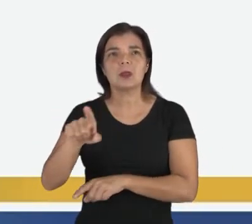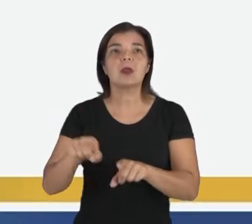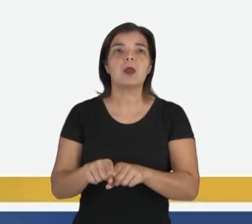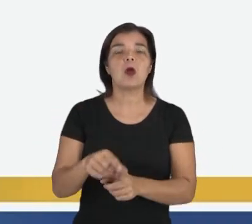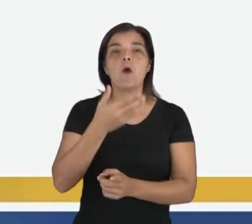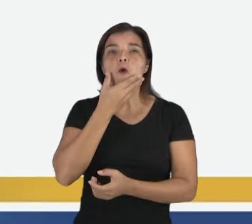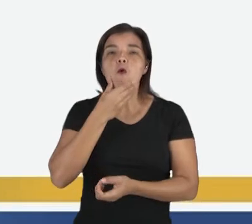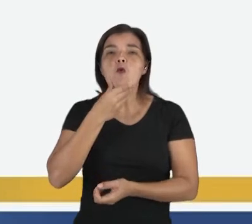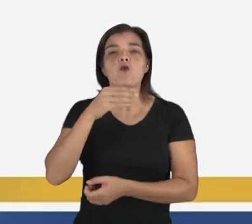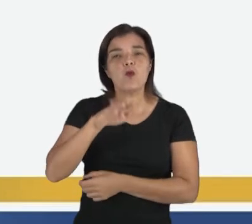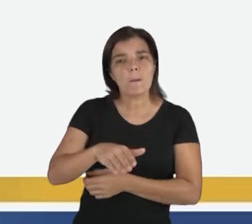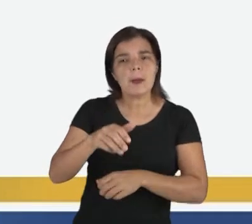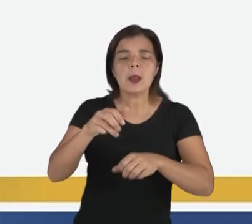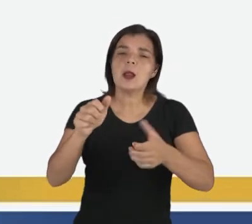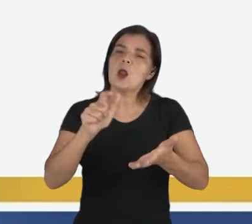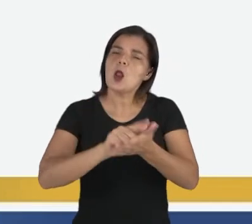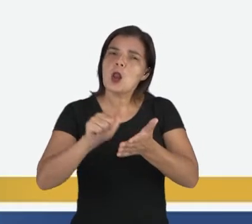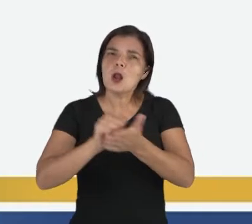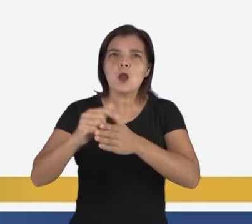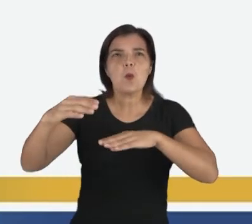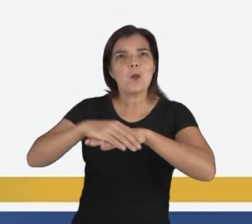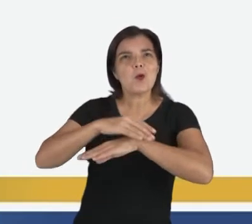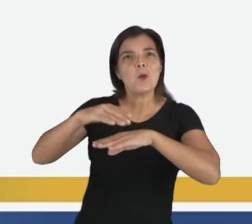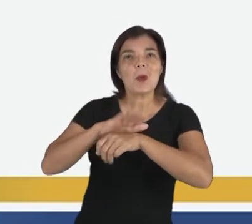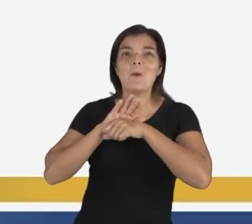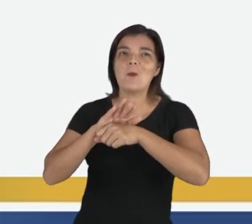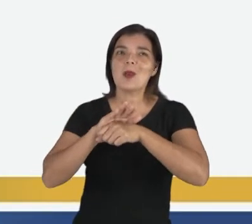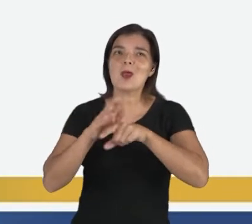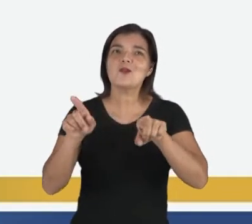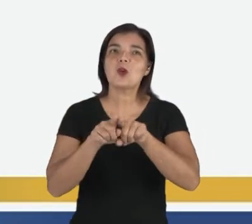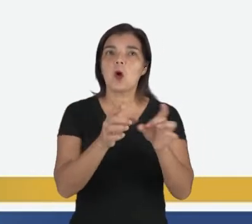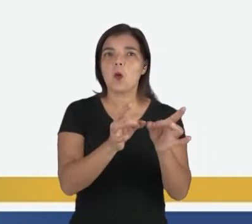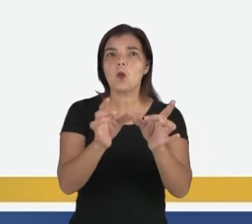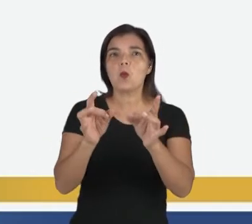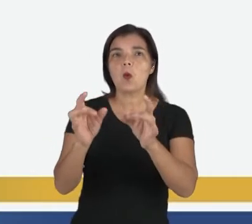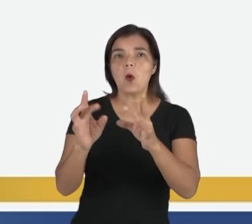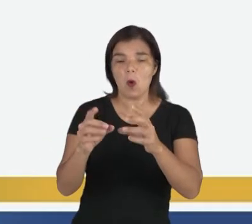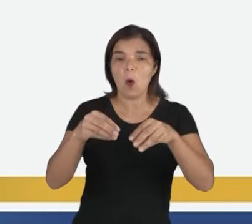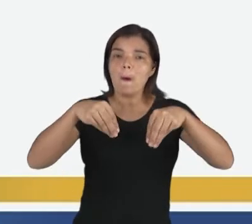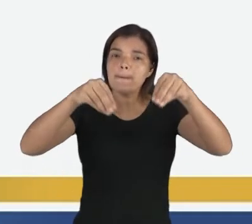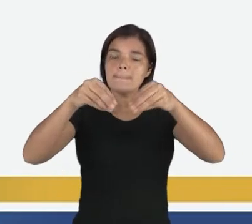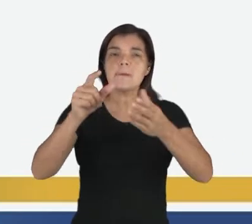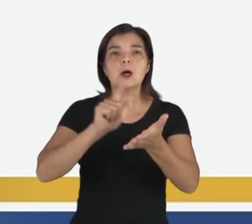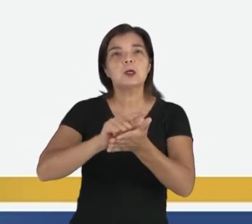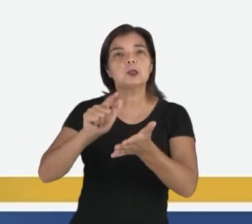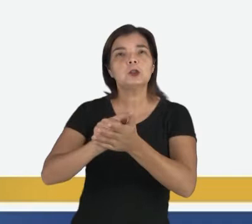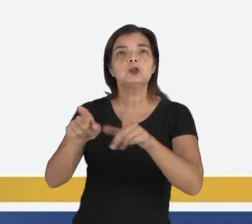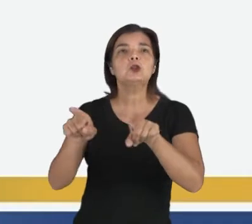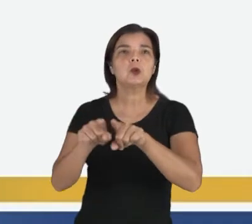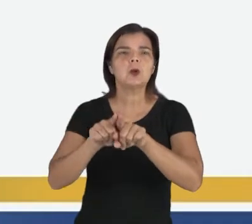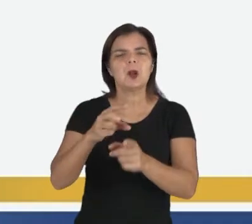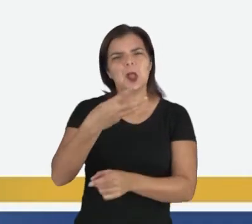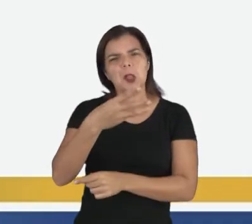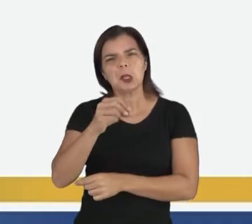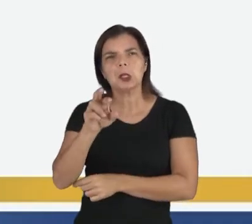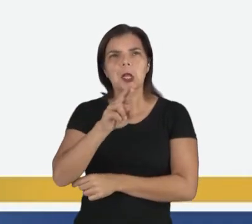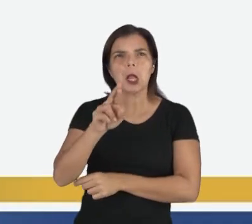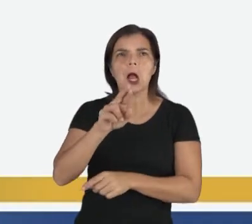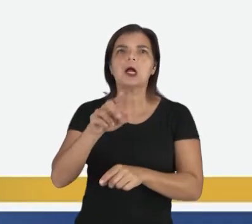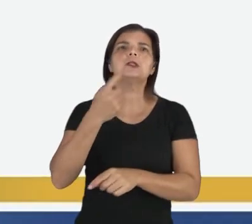meninos engraxam sapatos para ajudar nas despesas, ou então vendem panos de prato. Tiram uns R$30